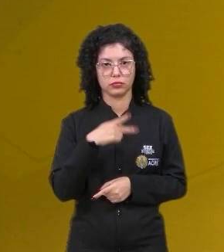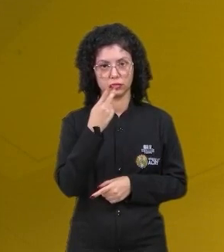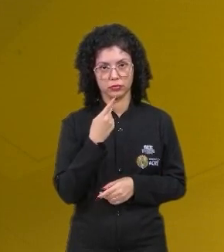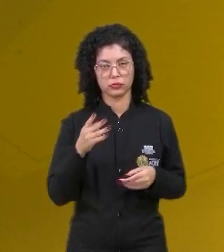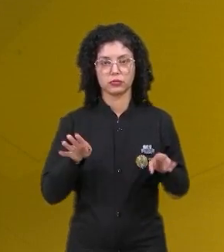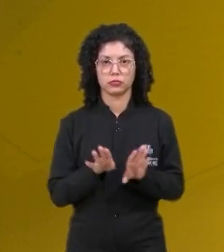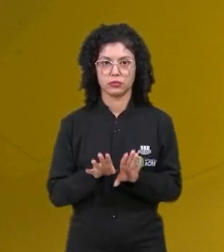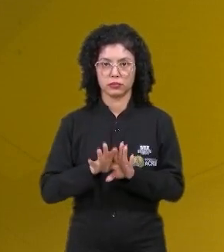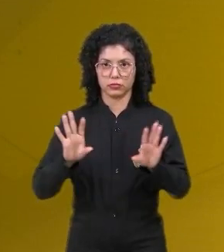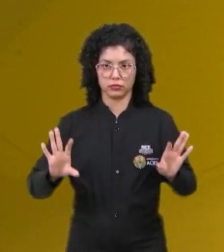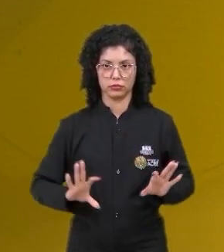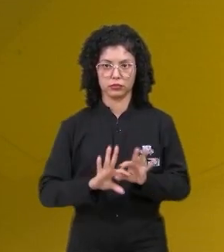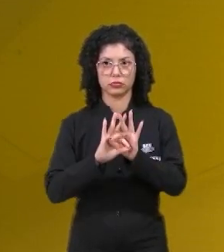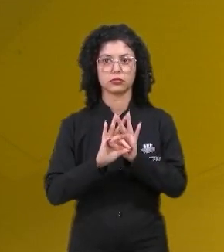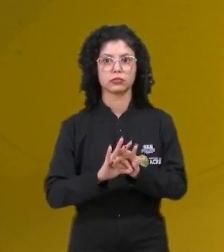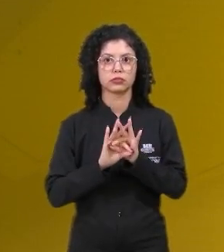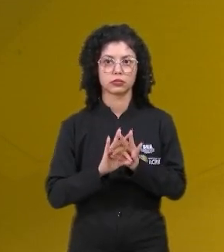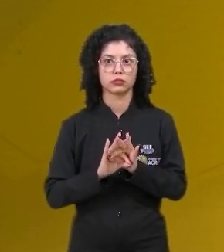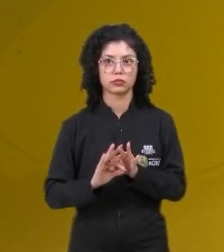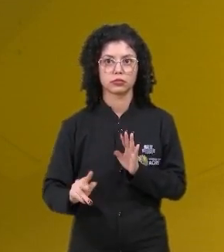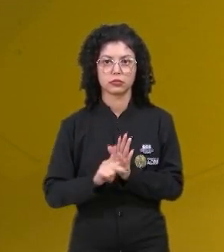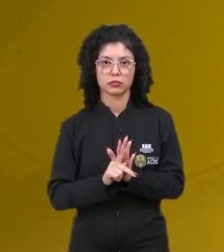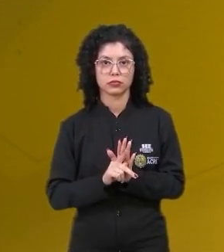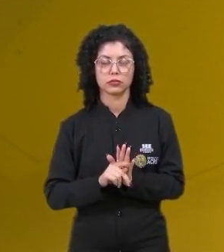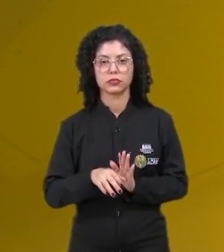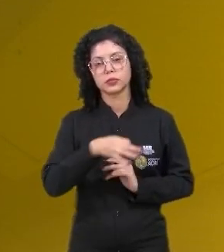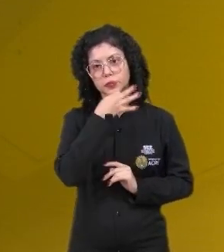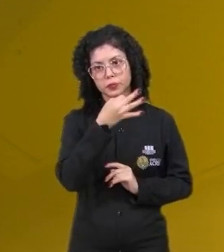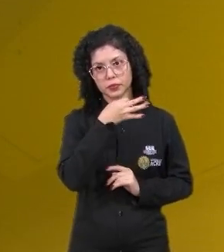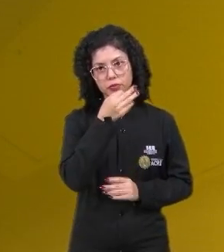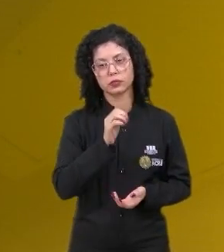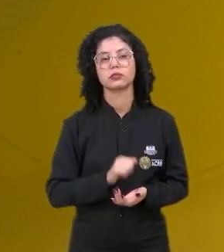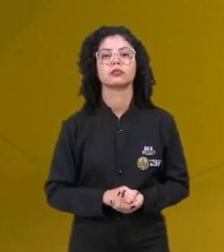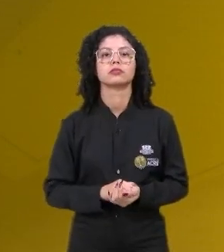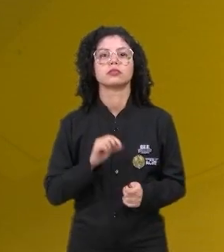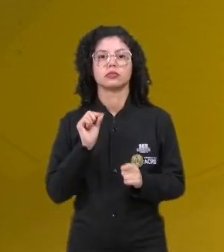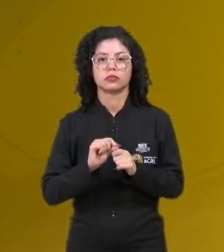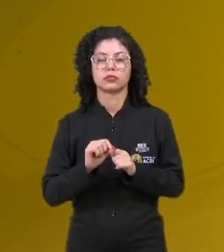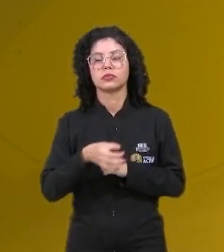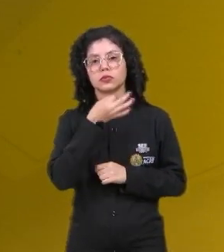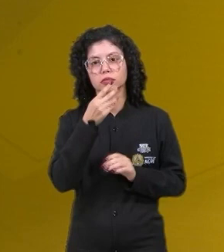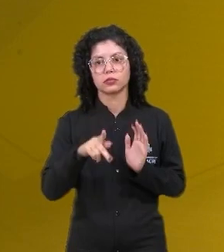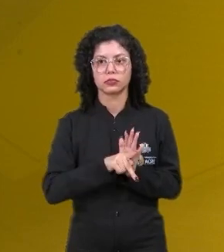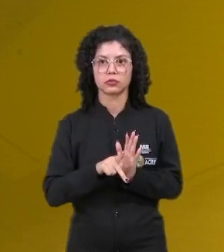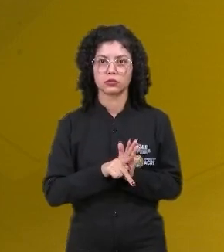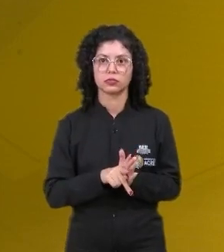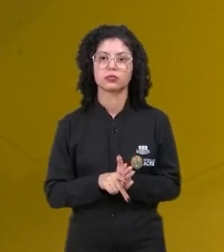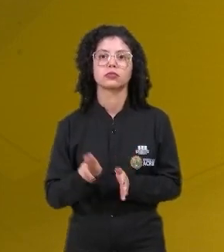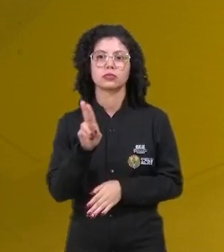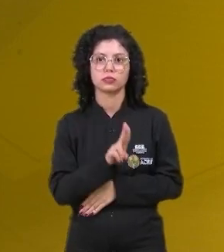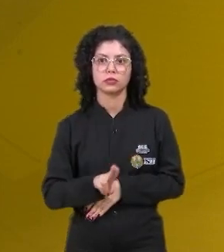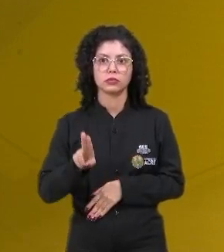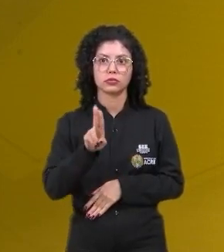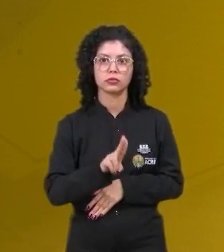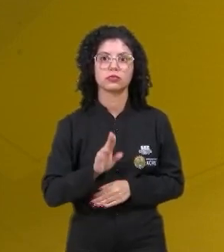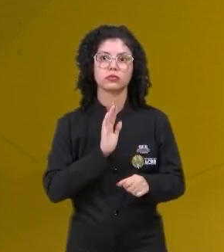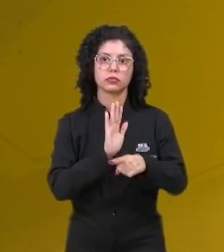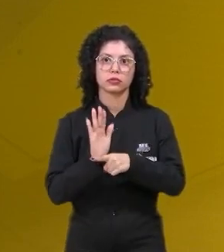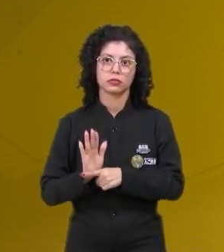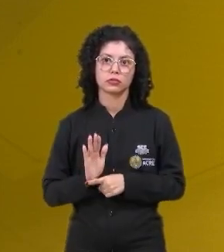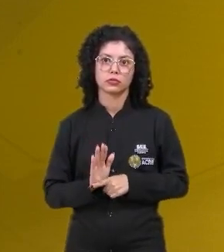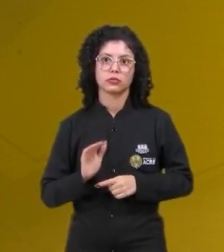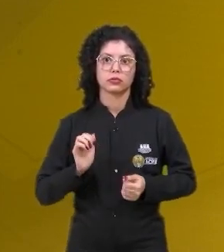sobre a seleção, né, a seleção de argumentos, seleção de fatos, opiniões, vai te ajudar